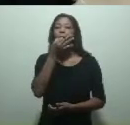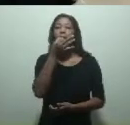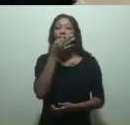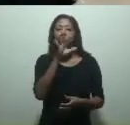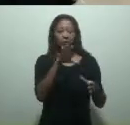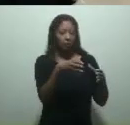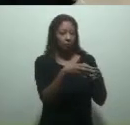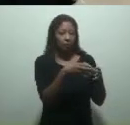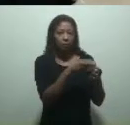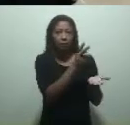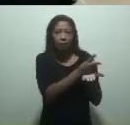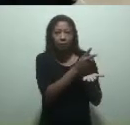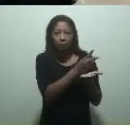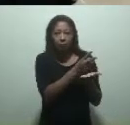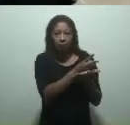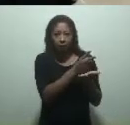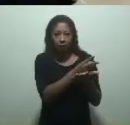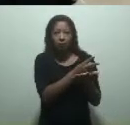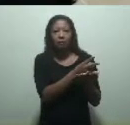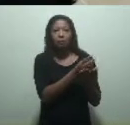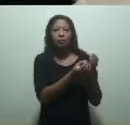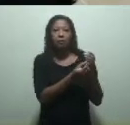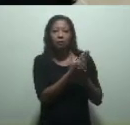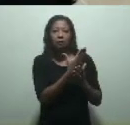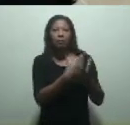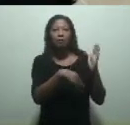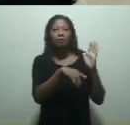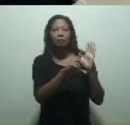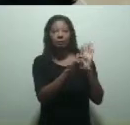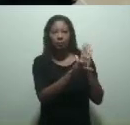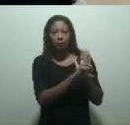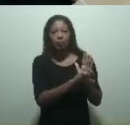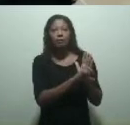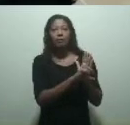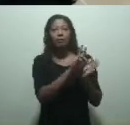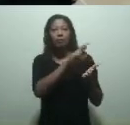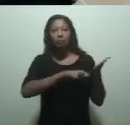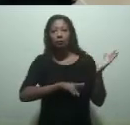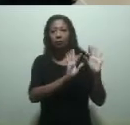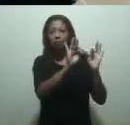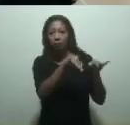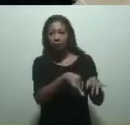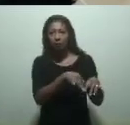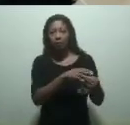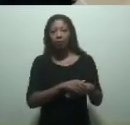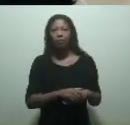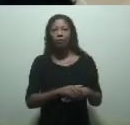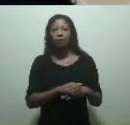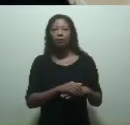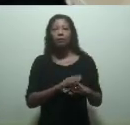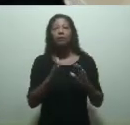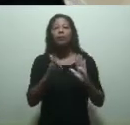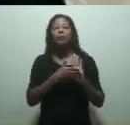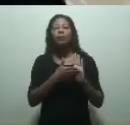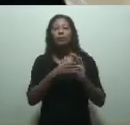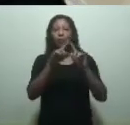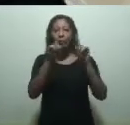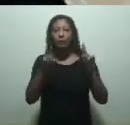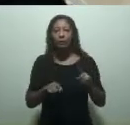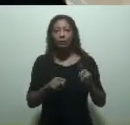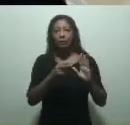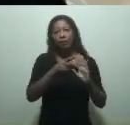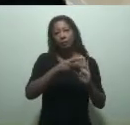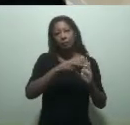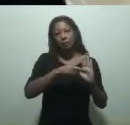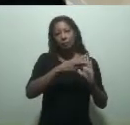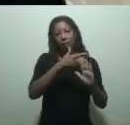da Comissão Permanente de Constituição, Legislação e Redação Final ao Projeto de Resolução número 29